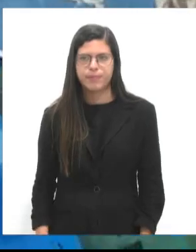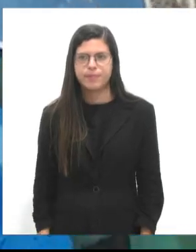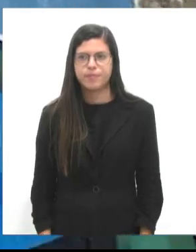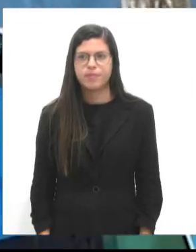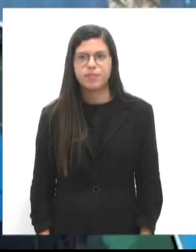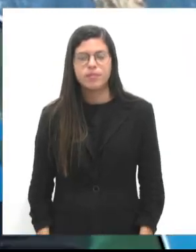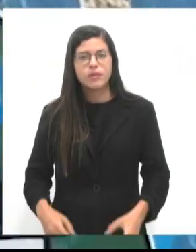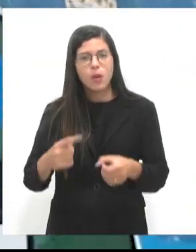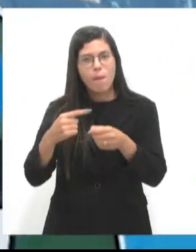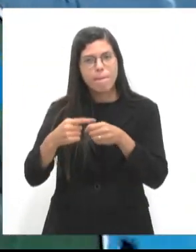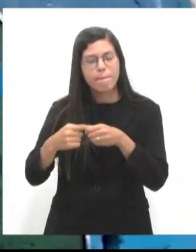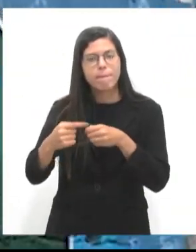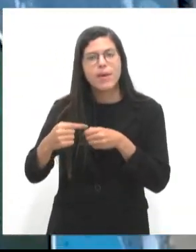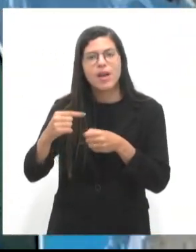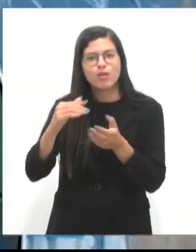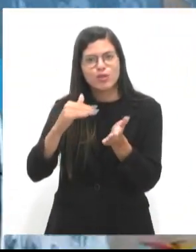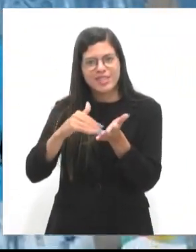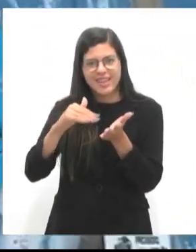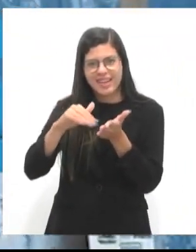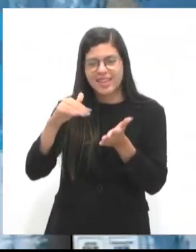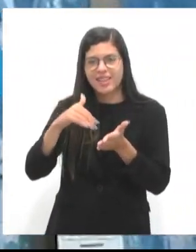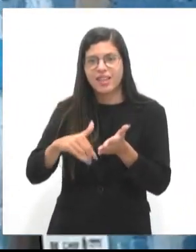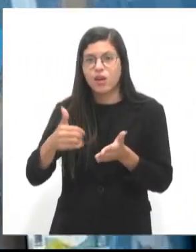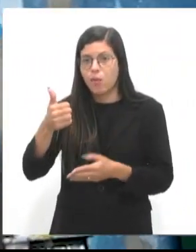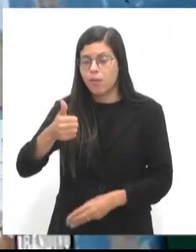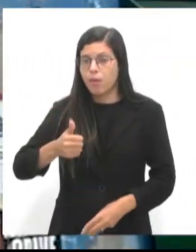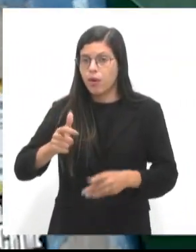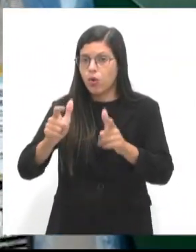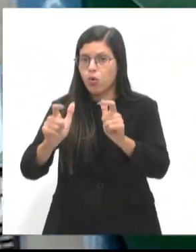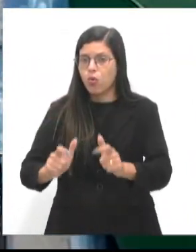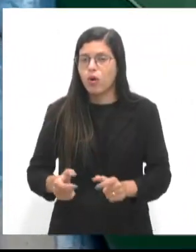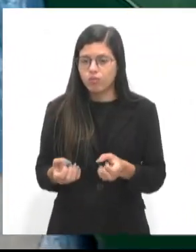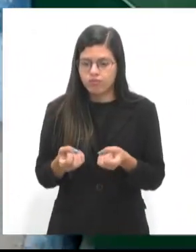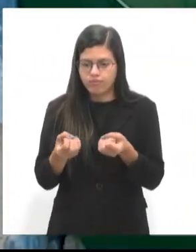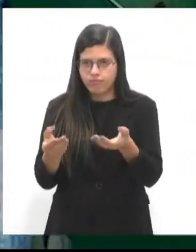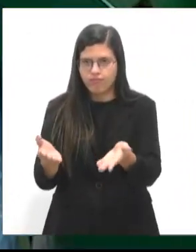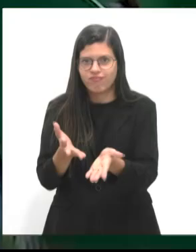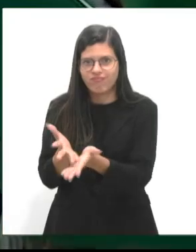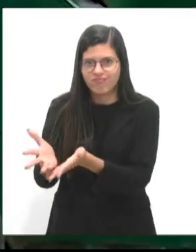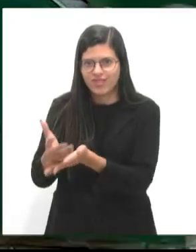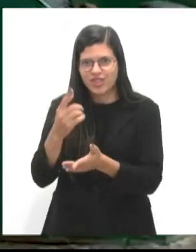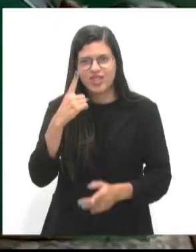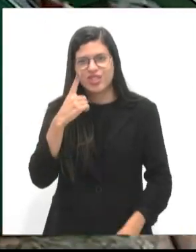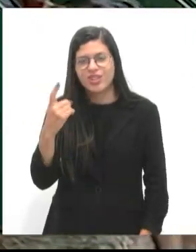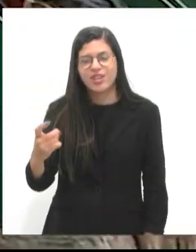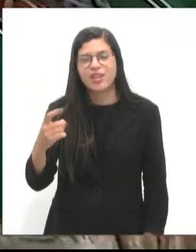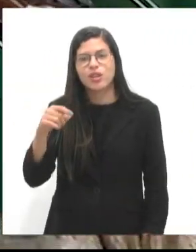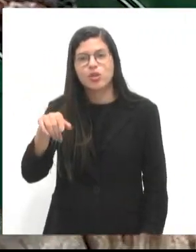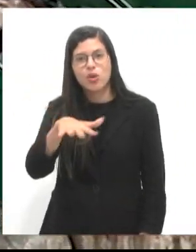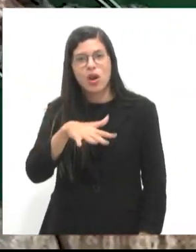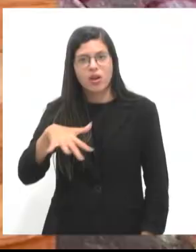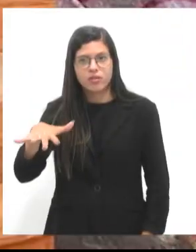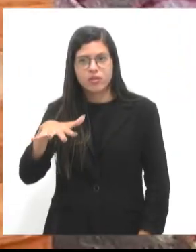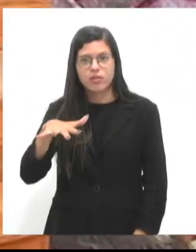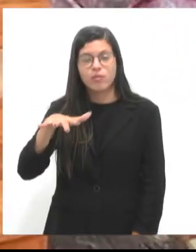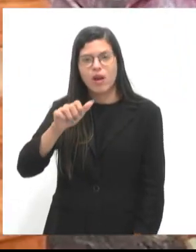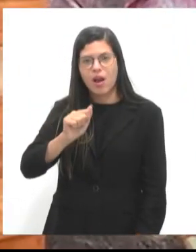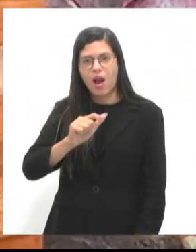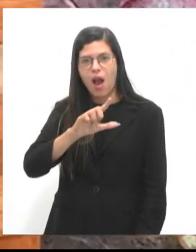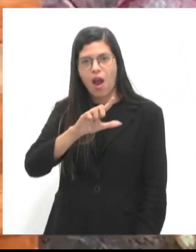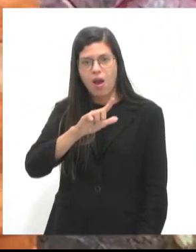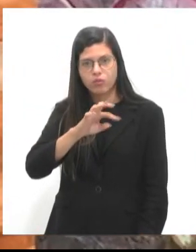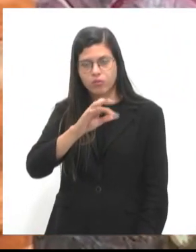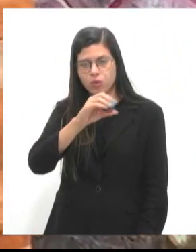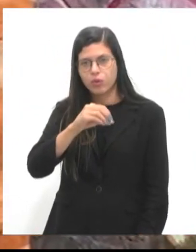O bairro de Secretário ganhou seu primeiro ponto de entrega voluntário de coleta seletiva, na região do Alto do Pegado. Este